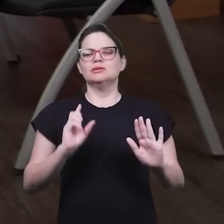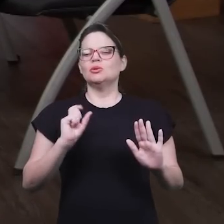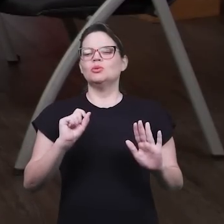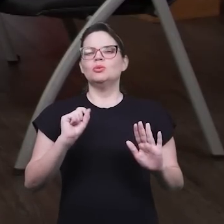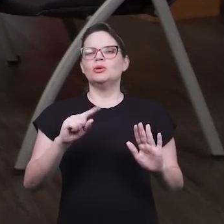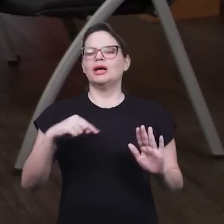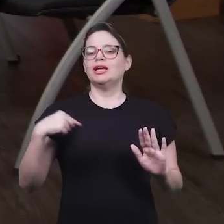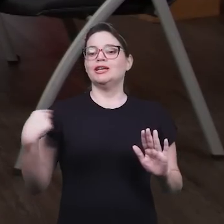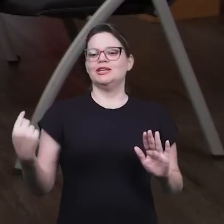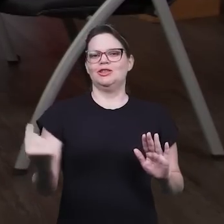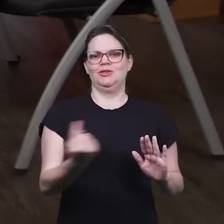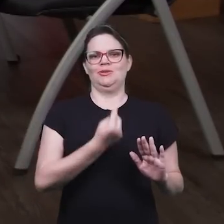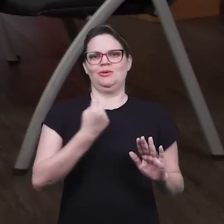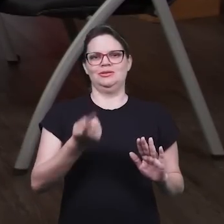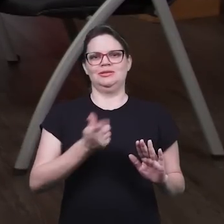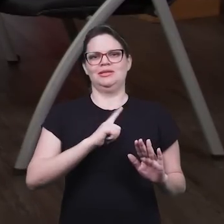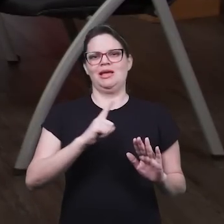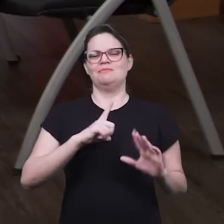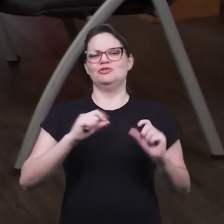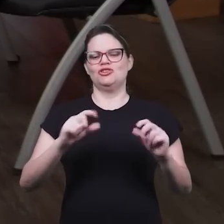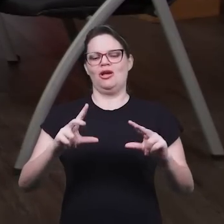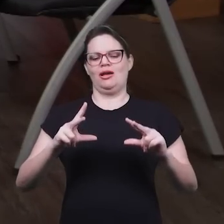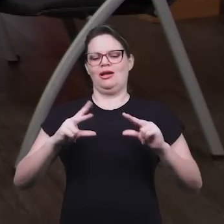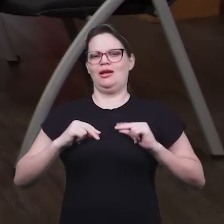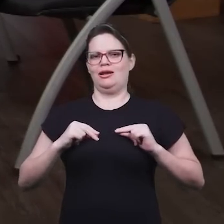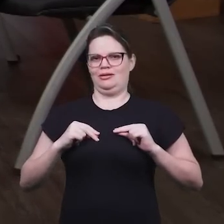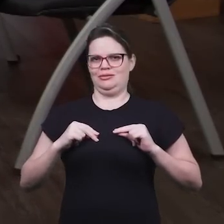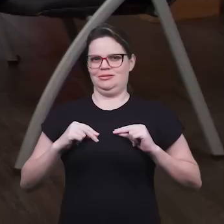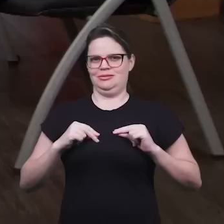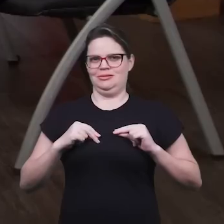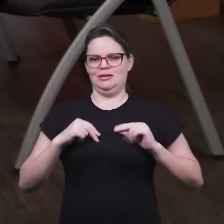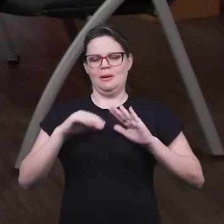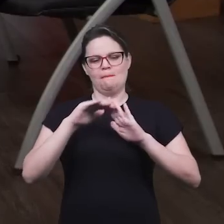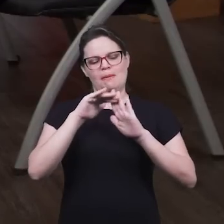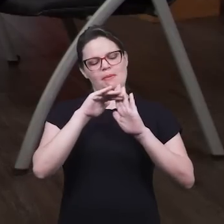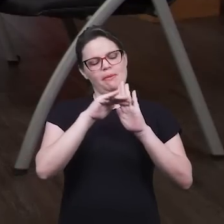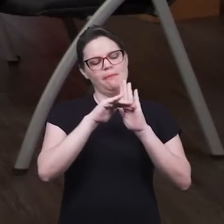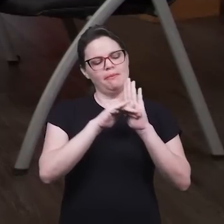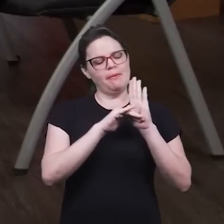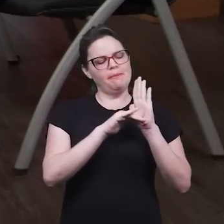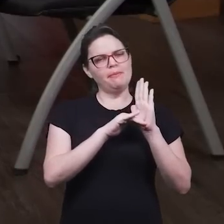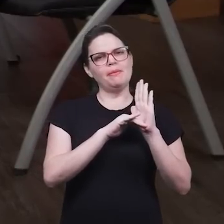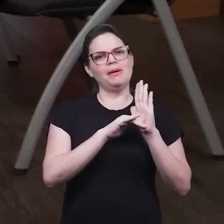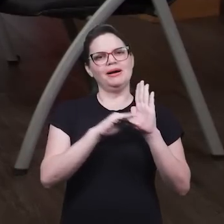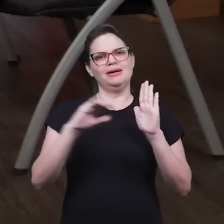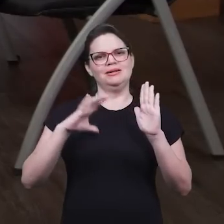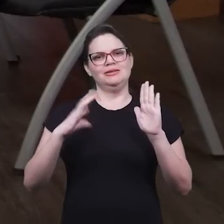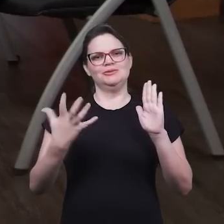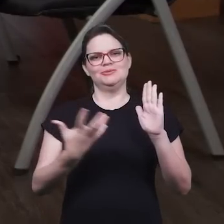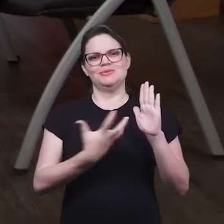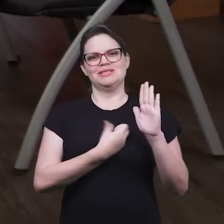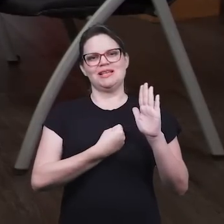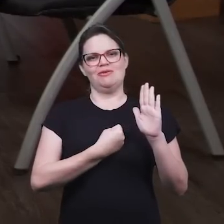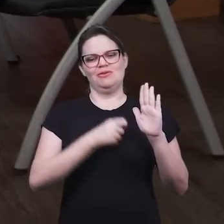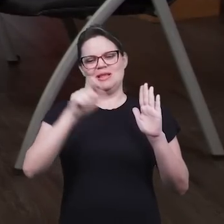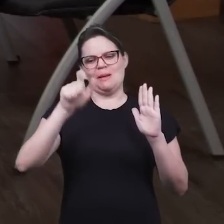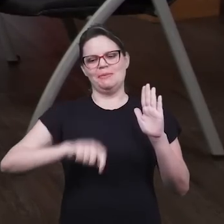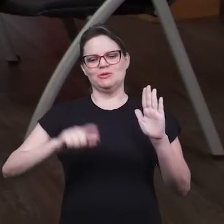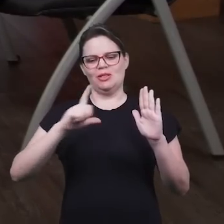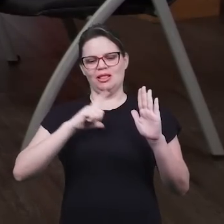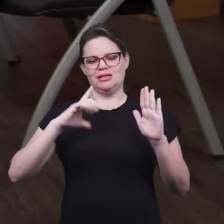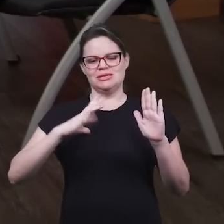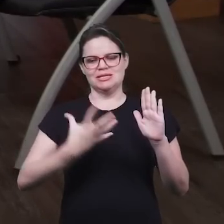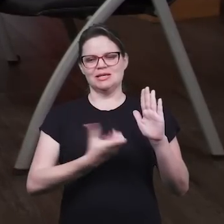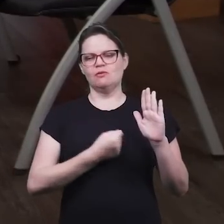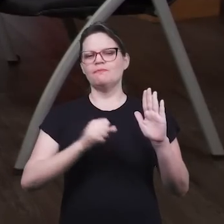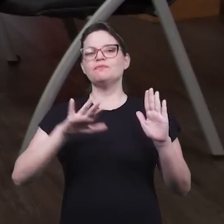Faça uma lista, porque é interminável. Mas o que compõe a herança do salvo em Jesus? A